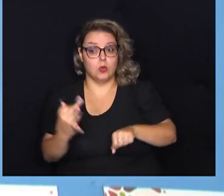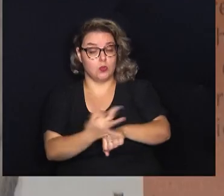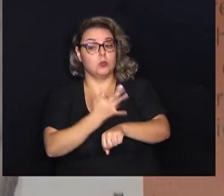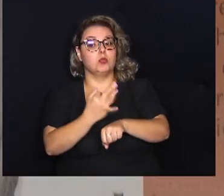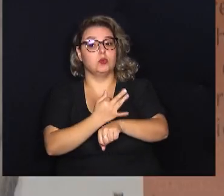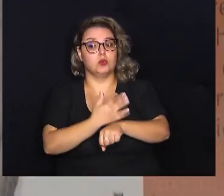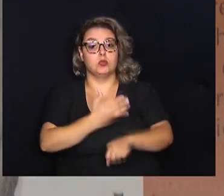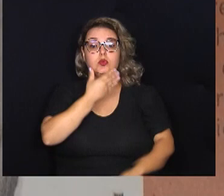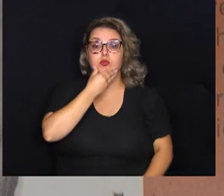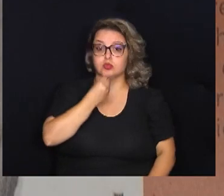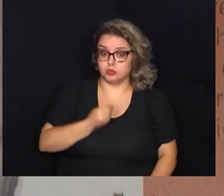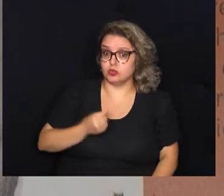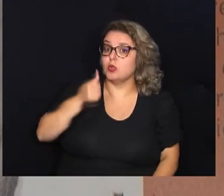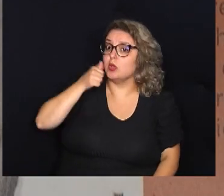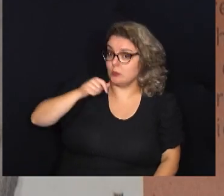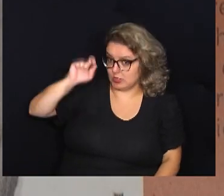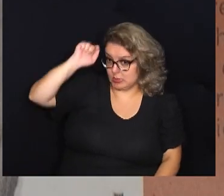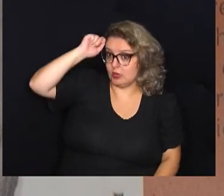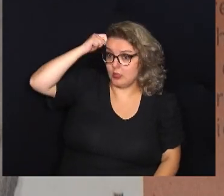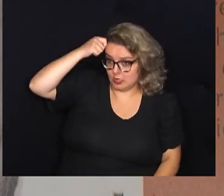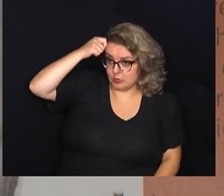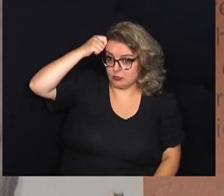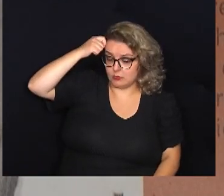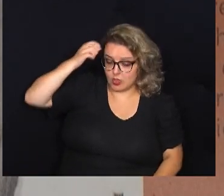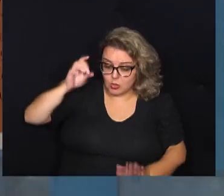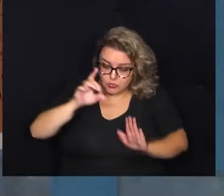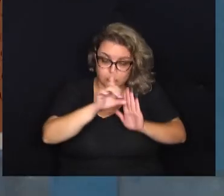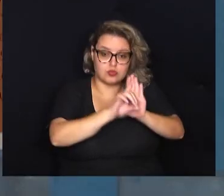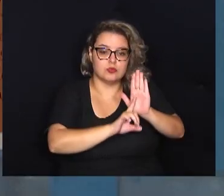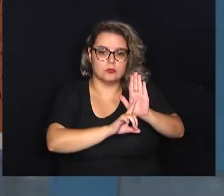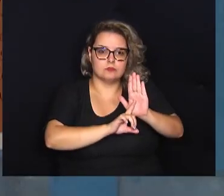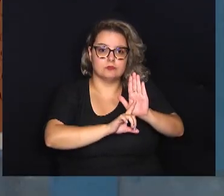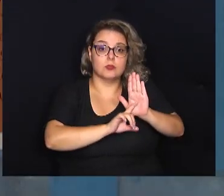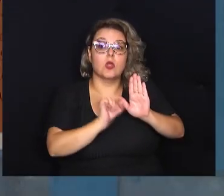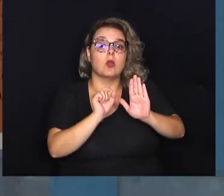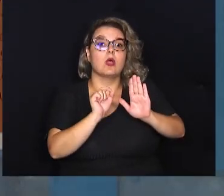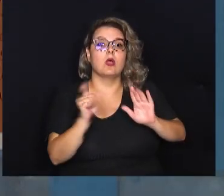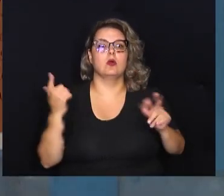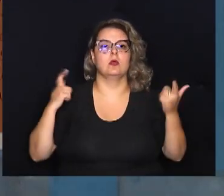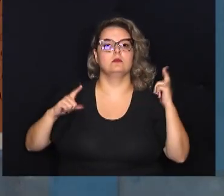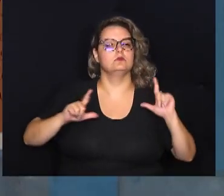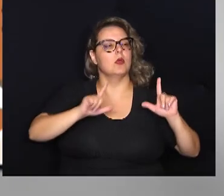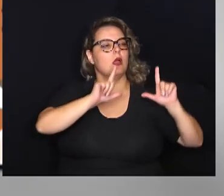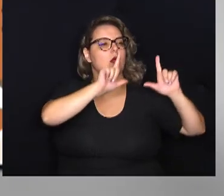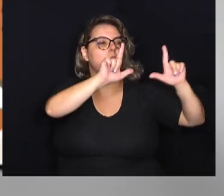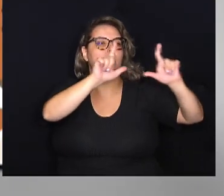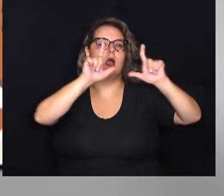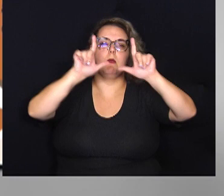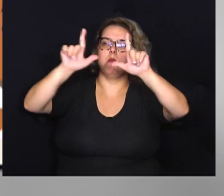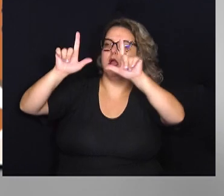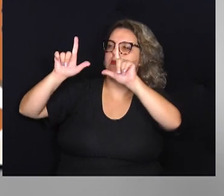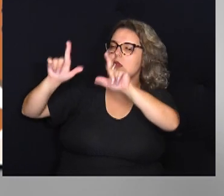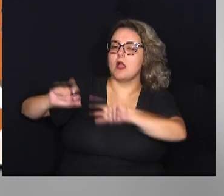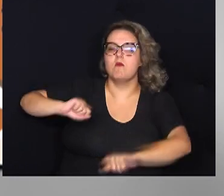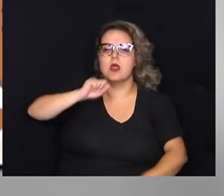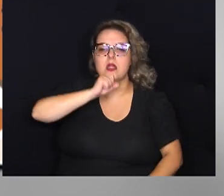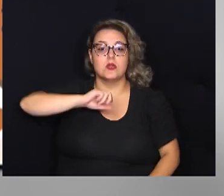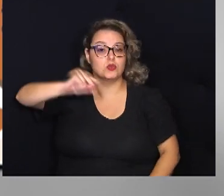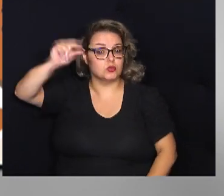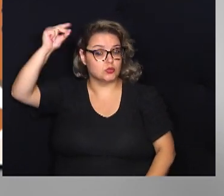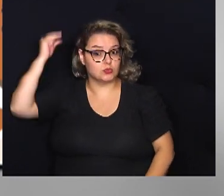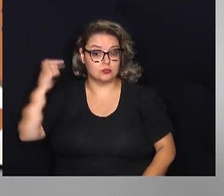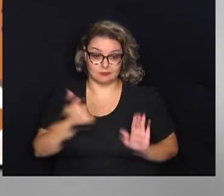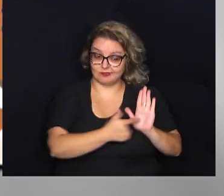da cidade em torno de um direito, o lazer. Nas paredes, retratos antigos que fizeram parte de uma